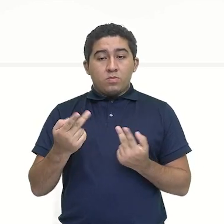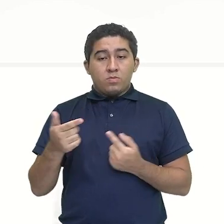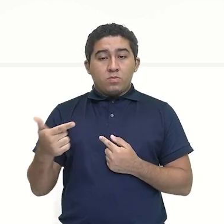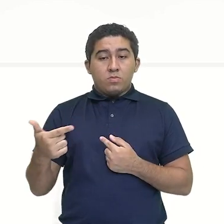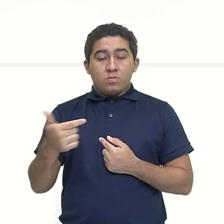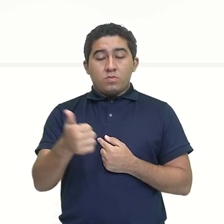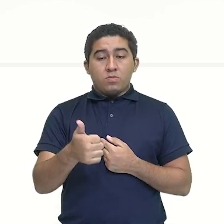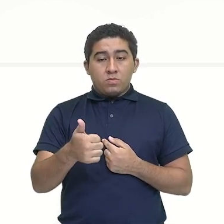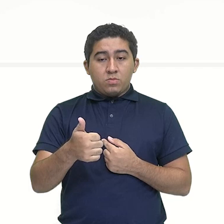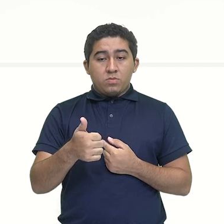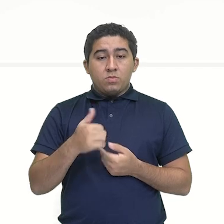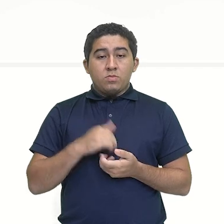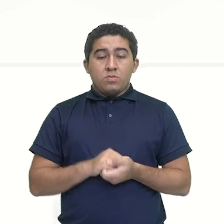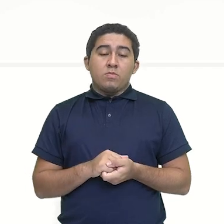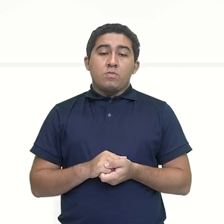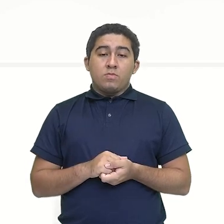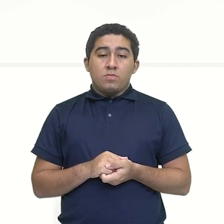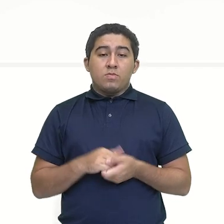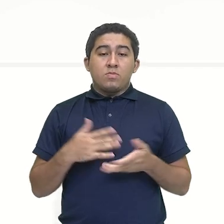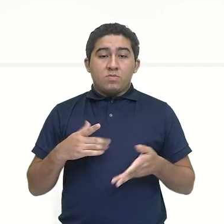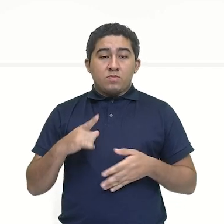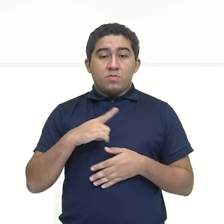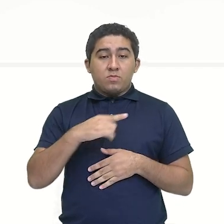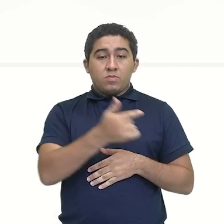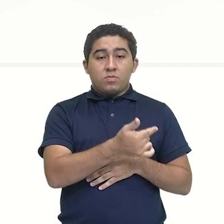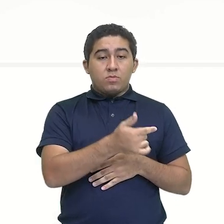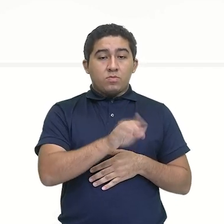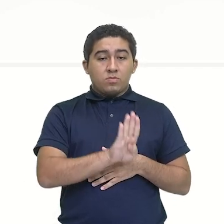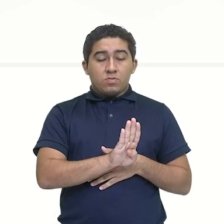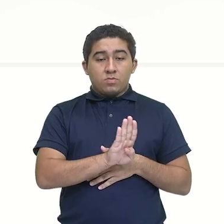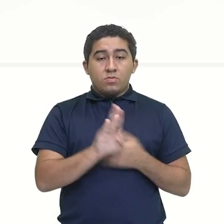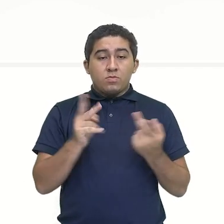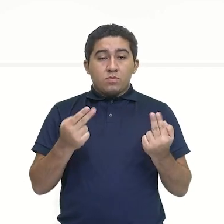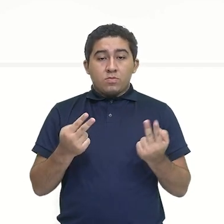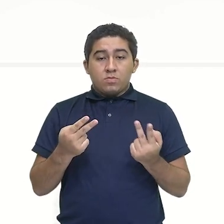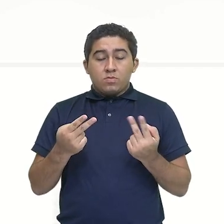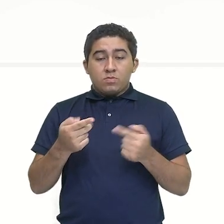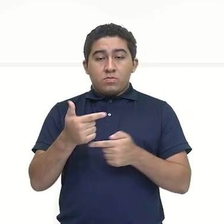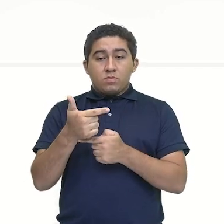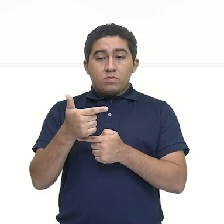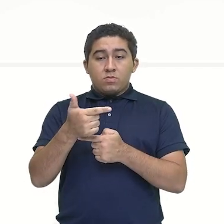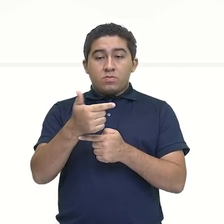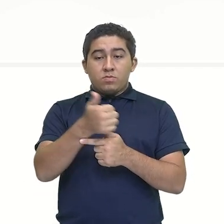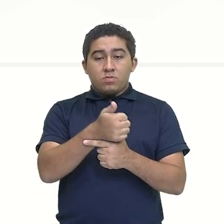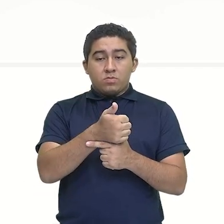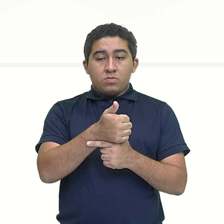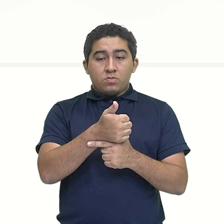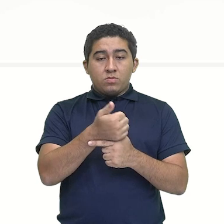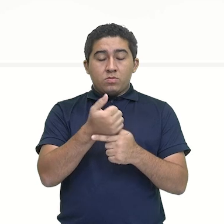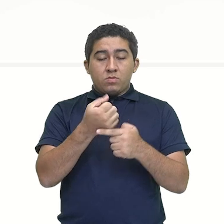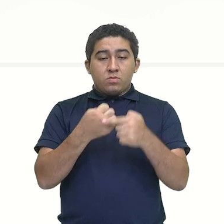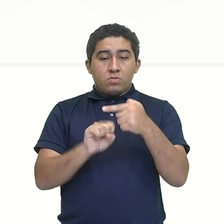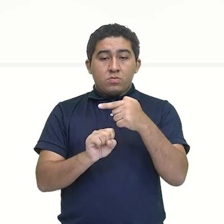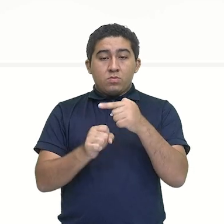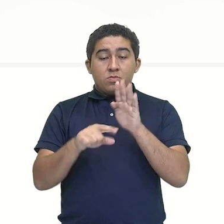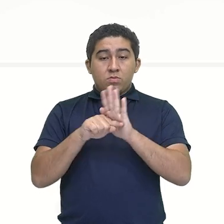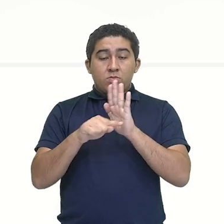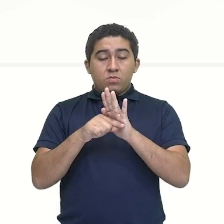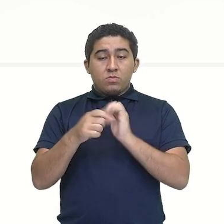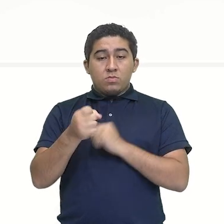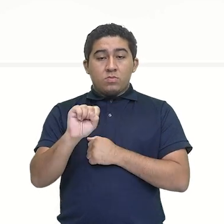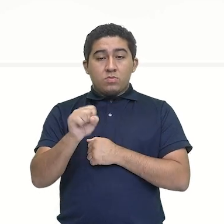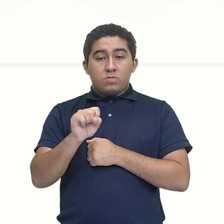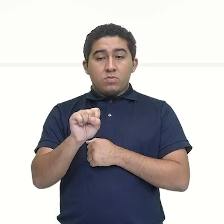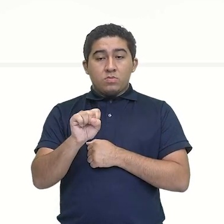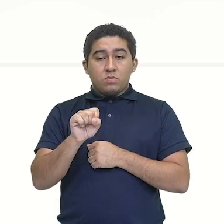21. Nós vamos ter 2B igual a 21 menos